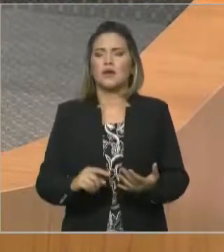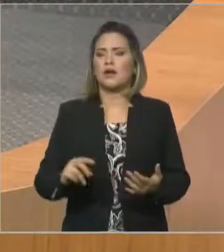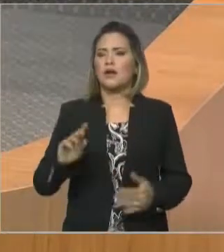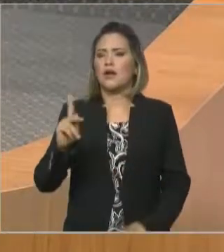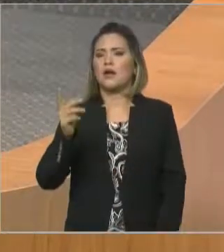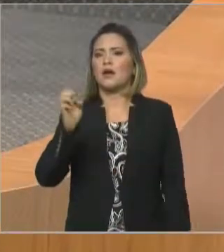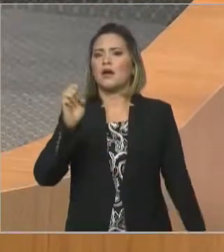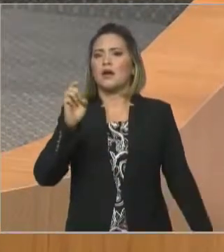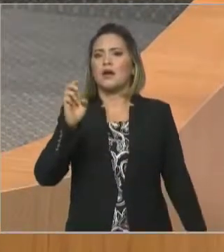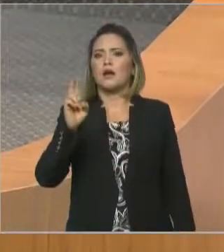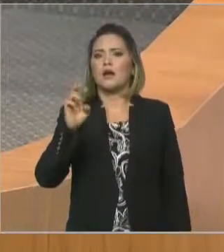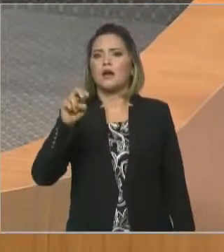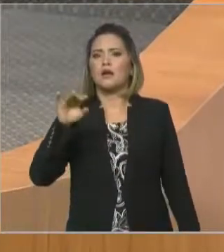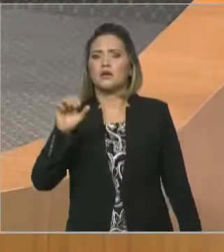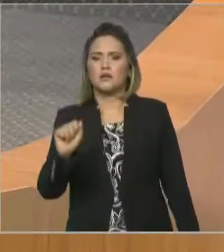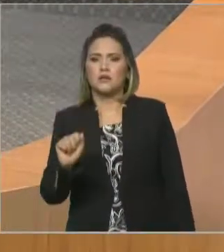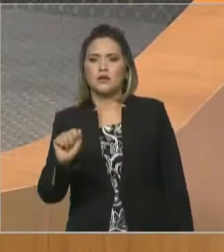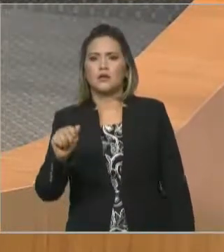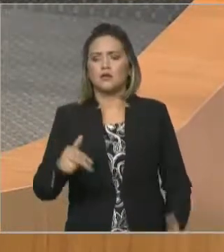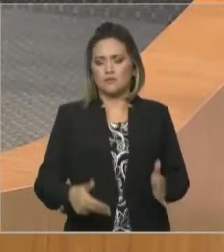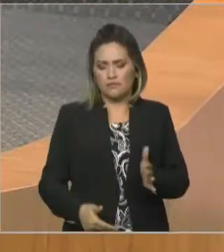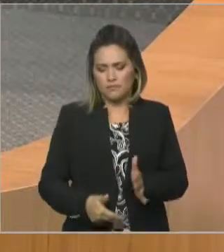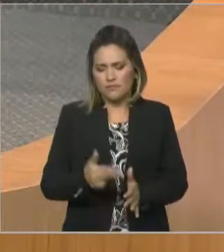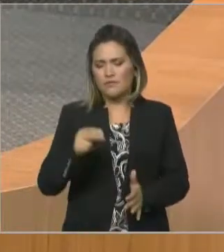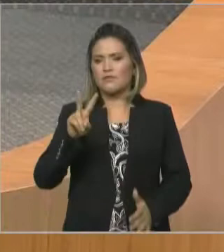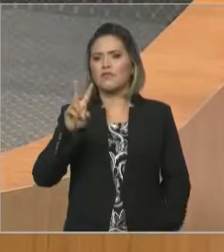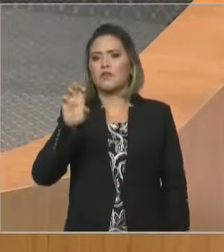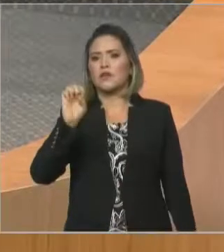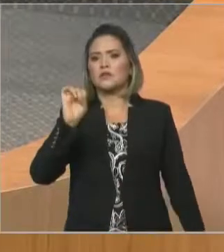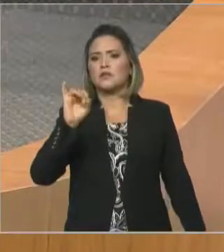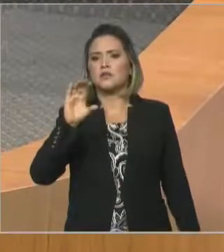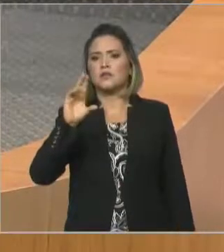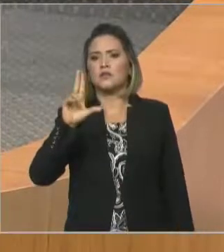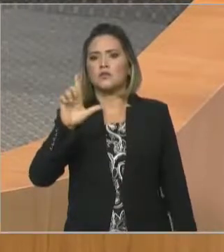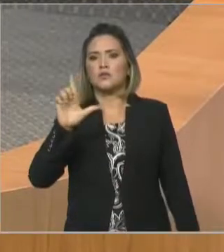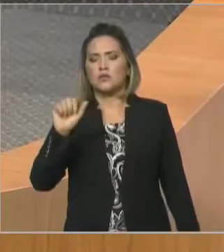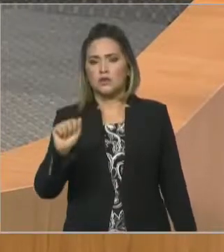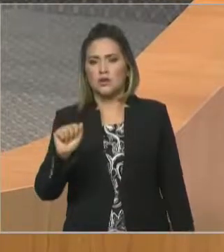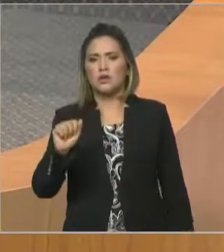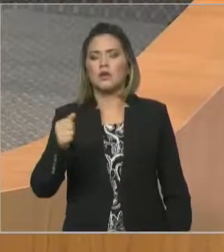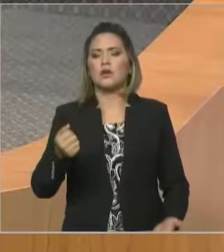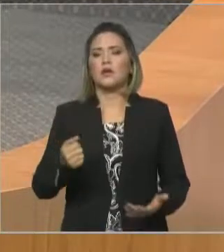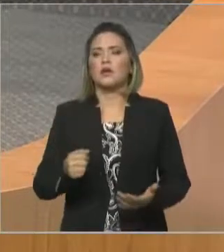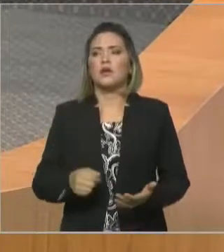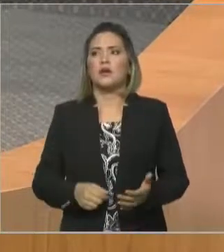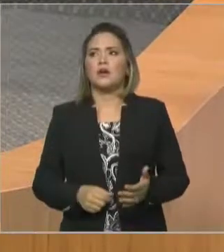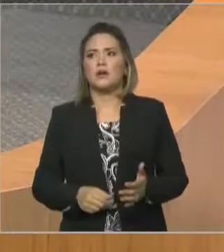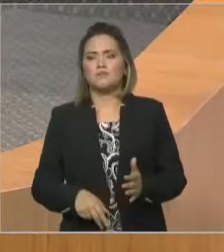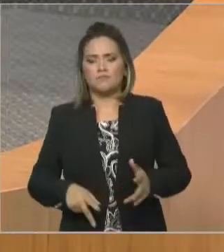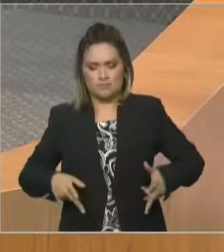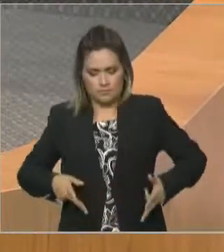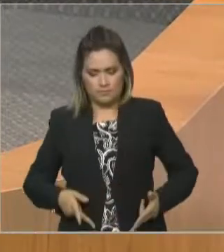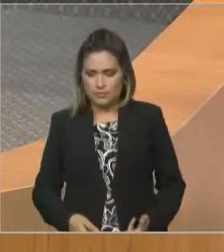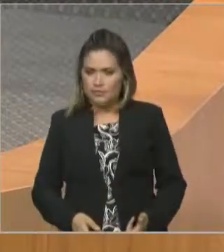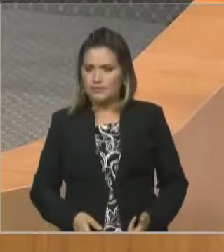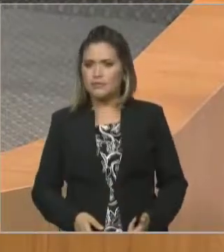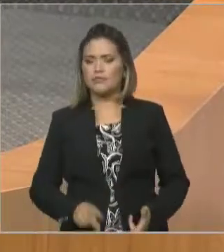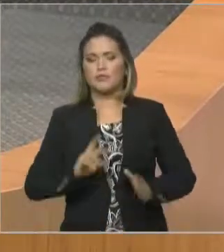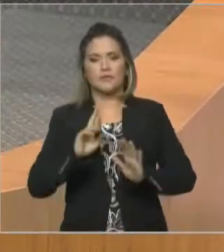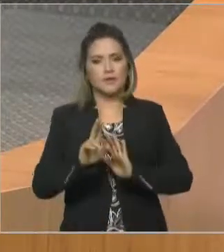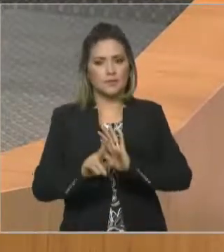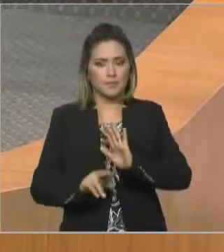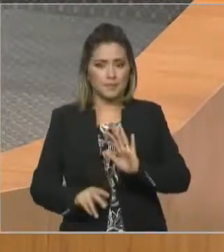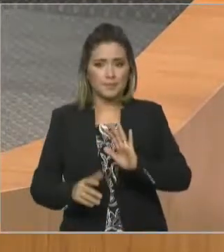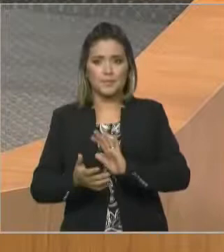histerectomia dentre outros procedimentos ea questão que levantou preocupação com gestores municipais de saúde desses municípios